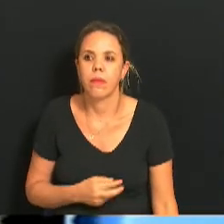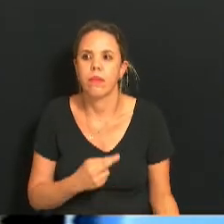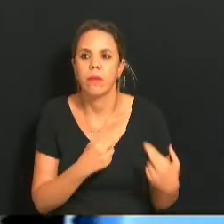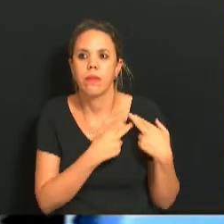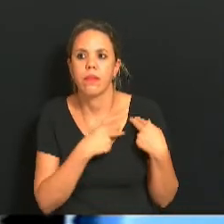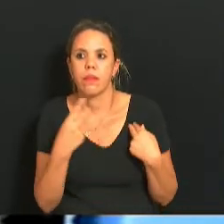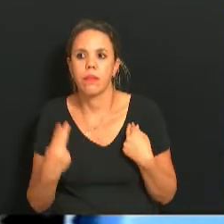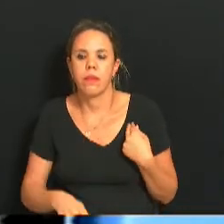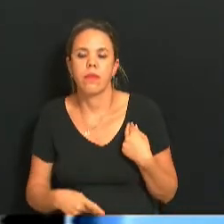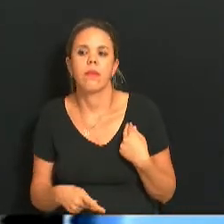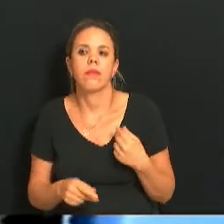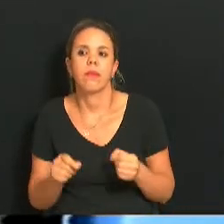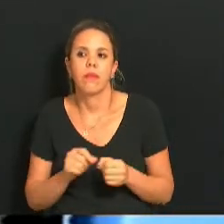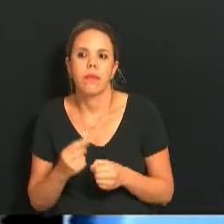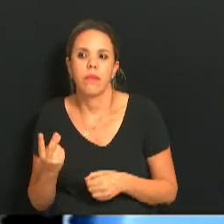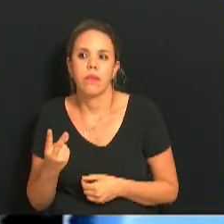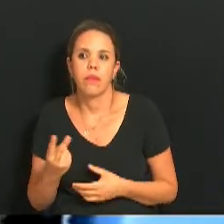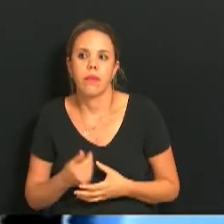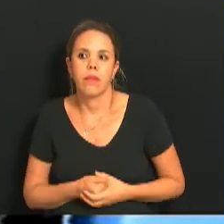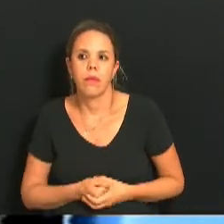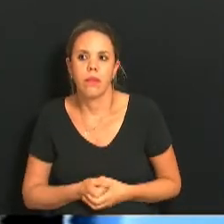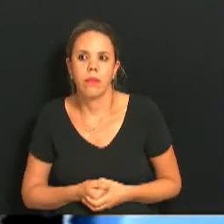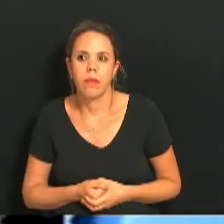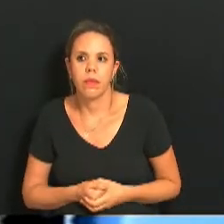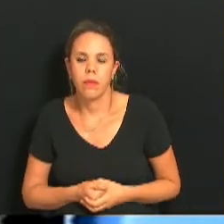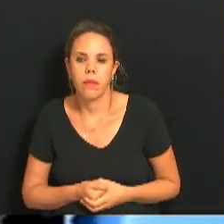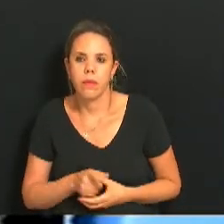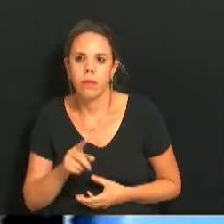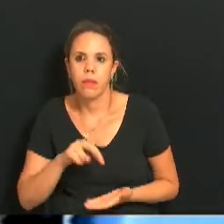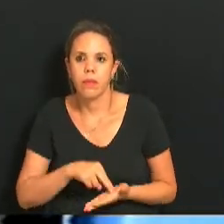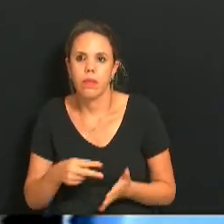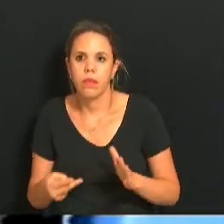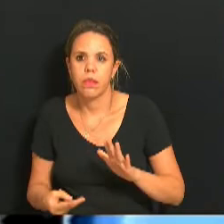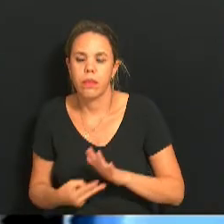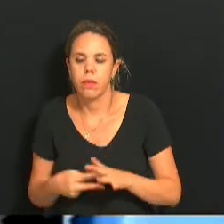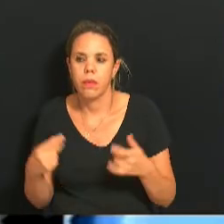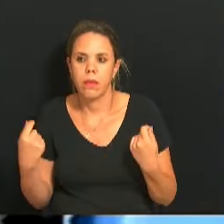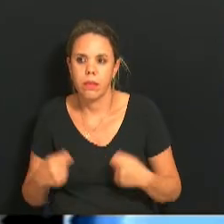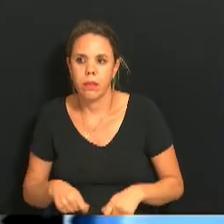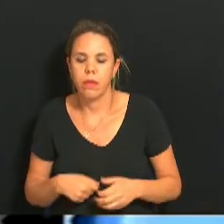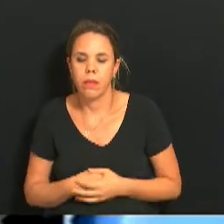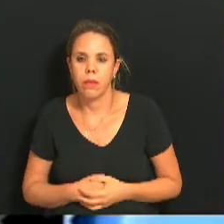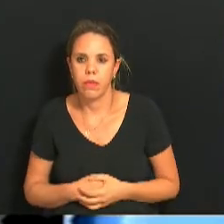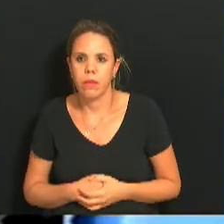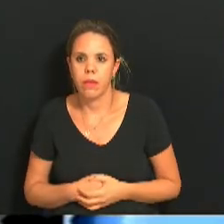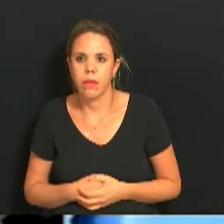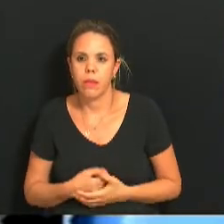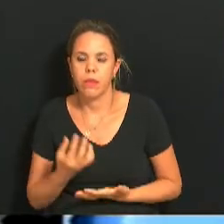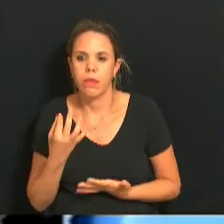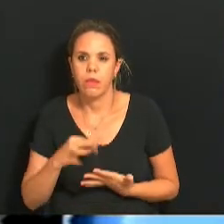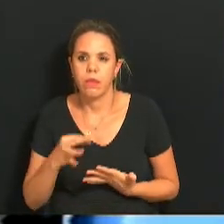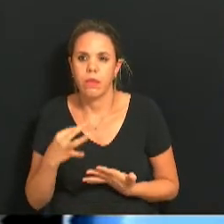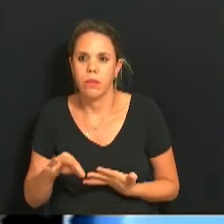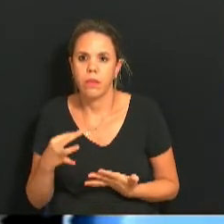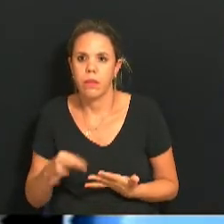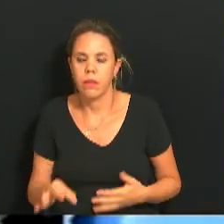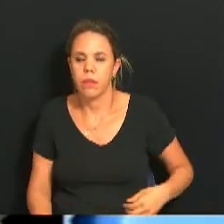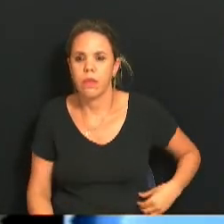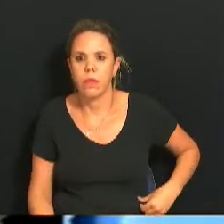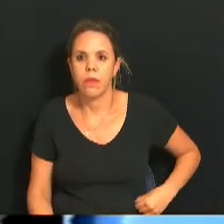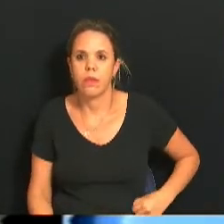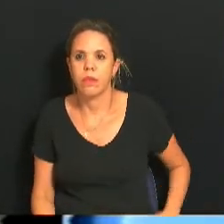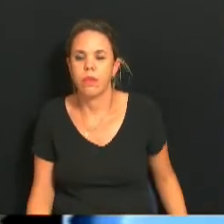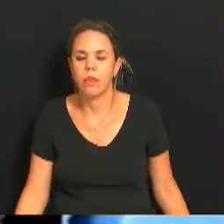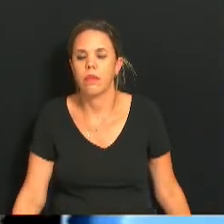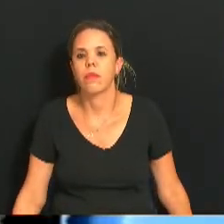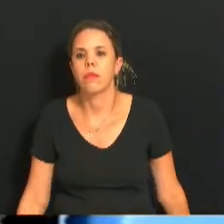possibilidades de evitasse de validade e daquela precisa ser corrigida no que tange a